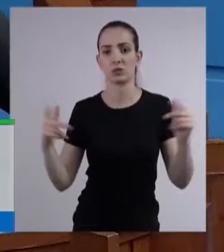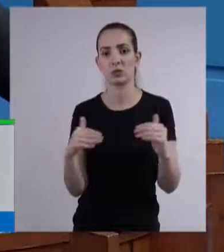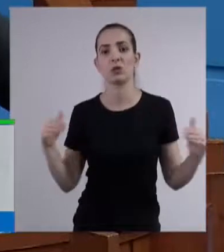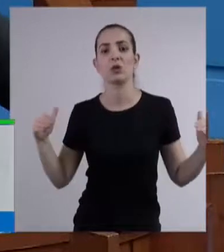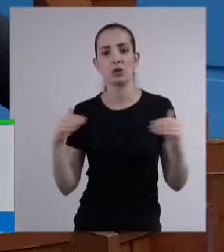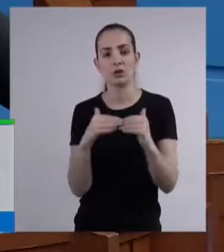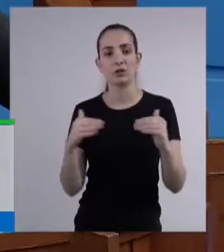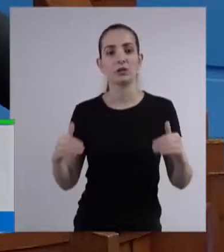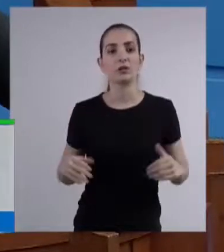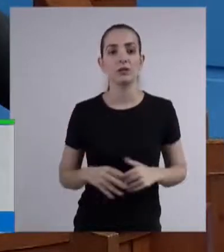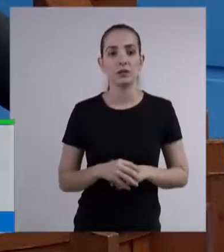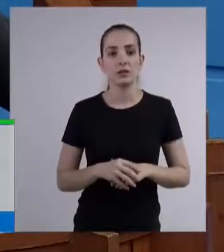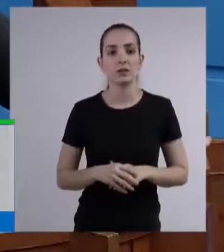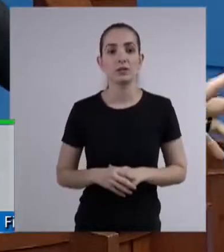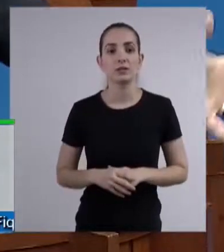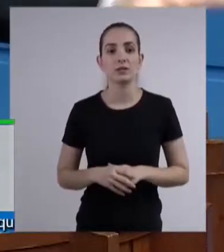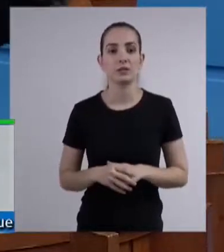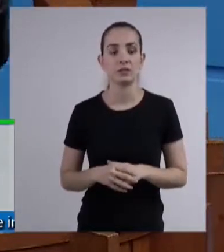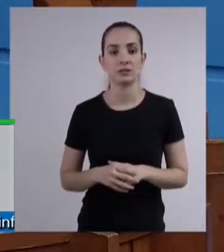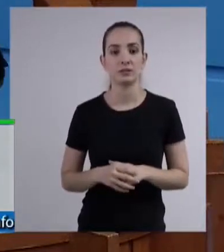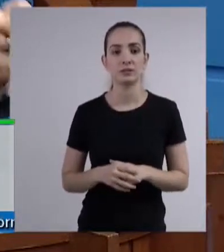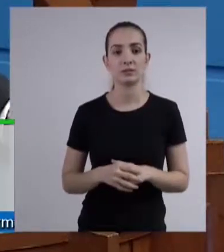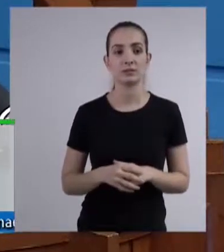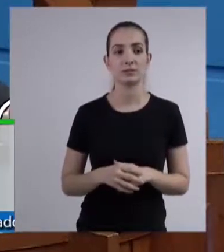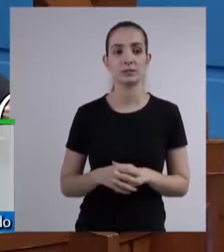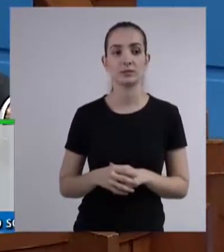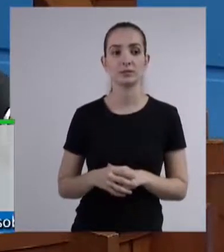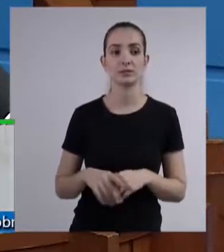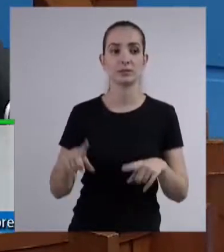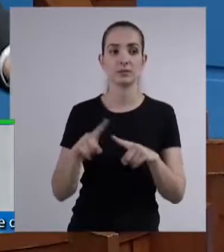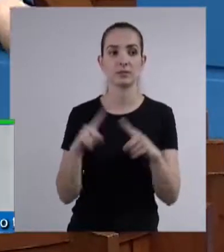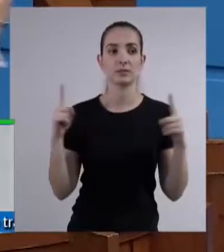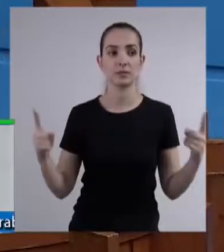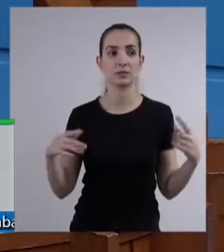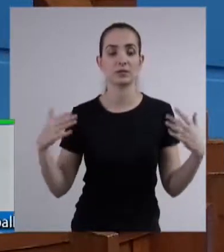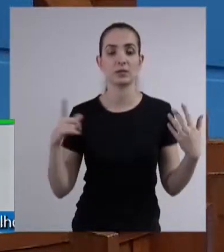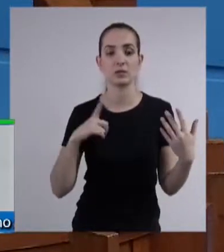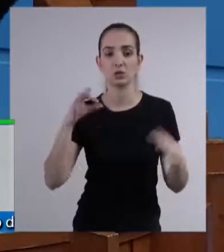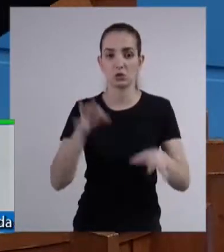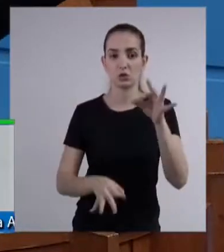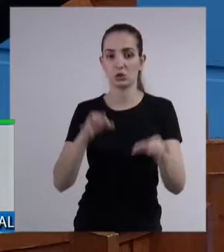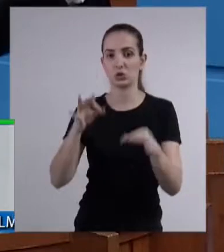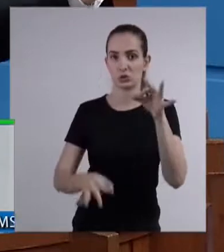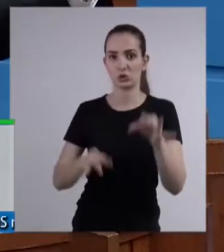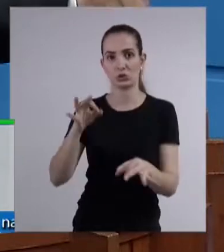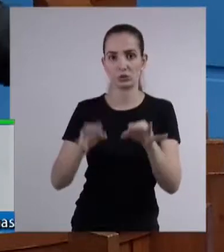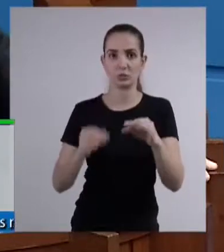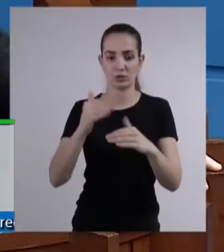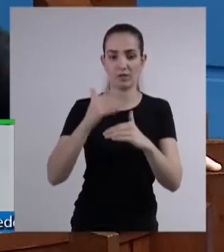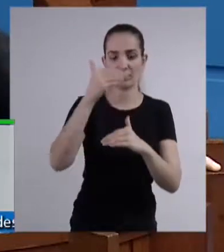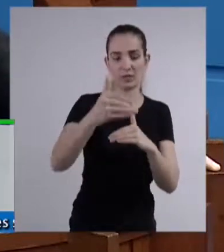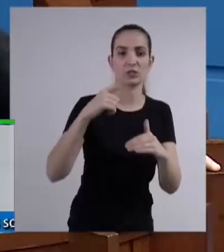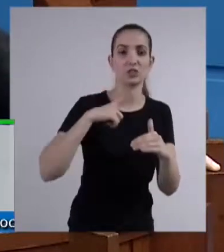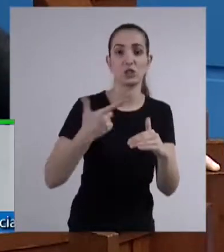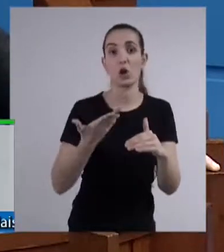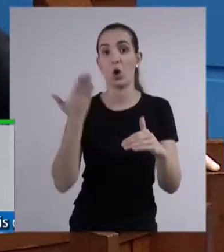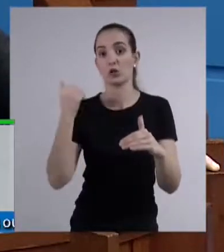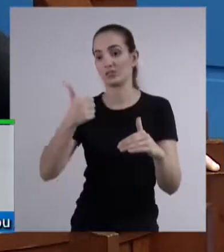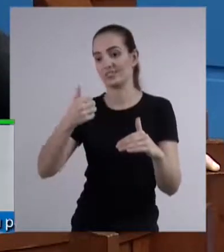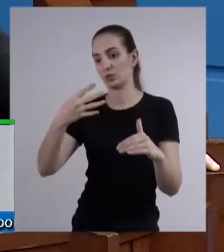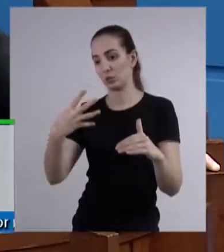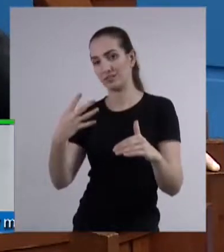consensual, e anteciparam, passaram o julgamento na frente de outros 147 processos.